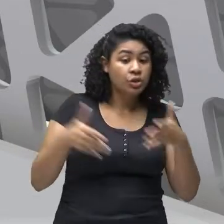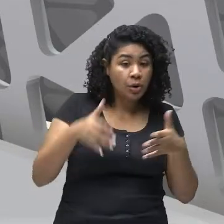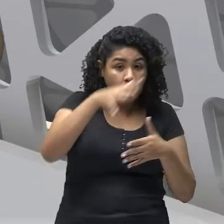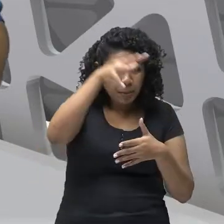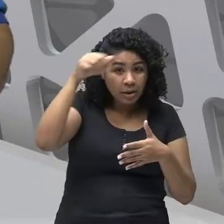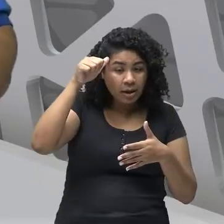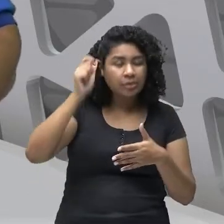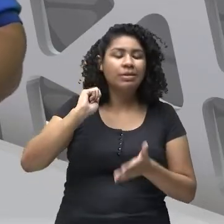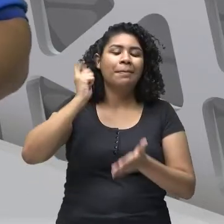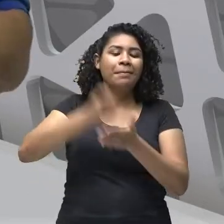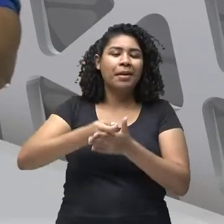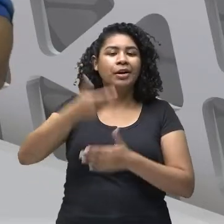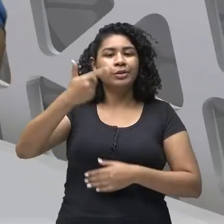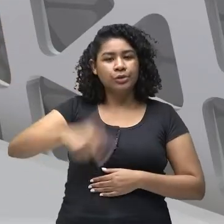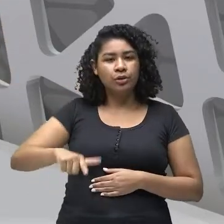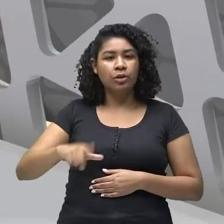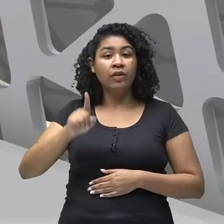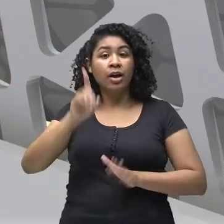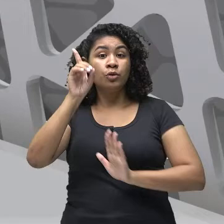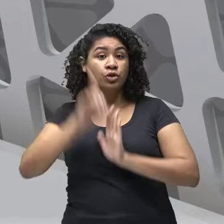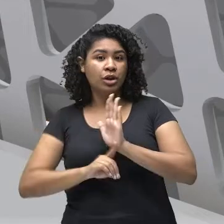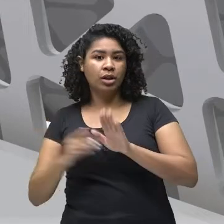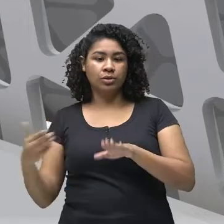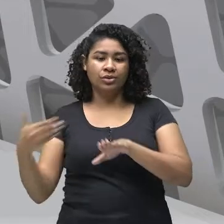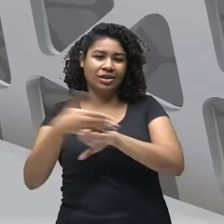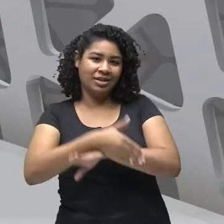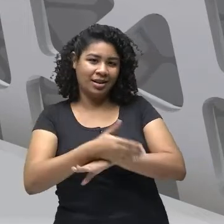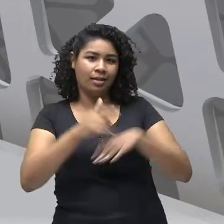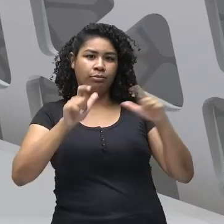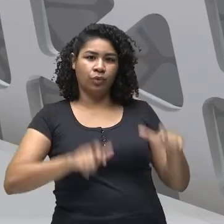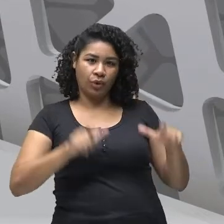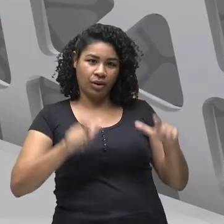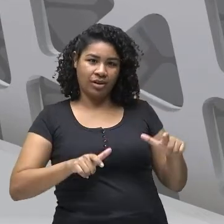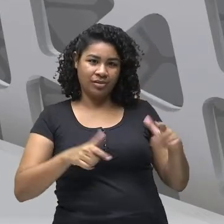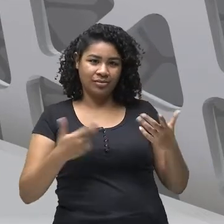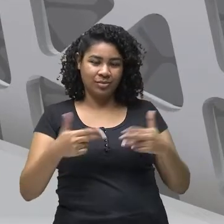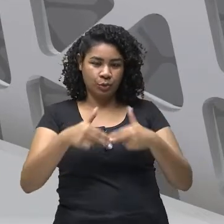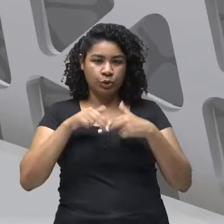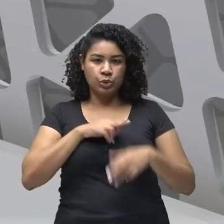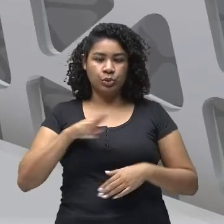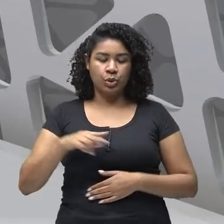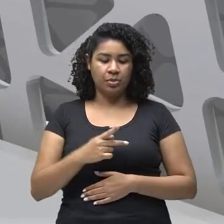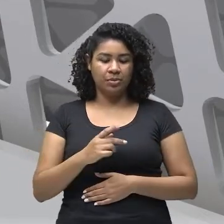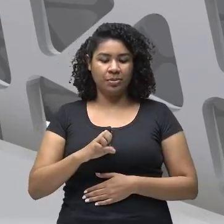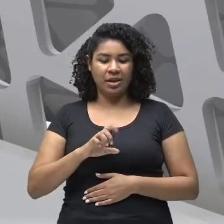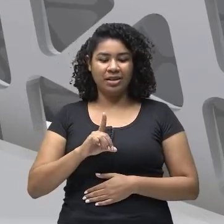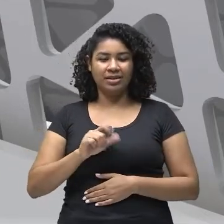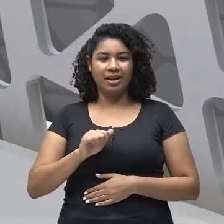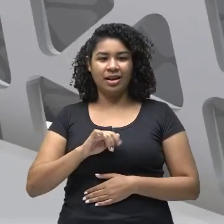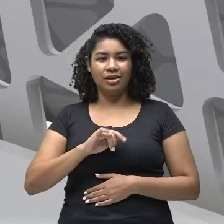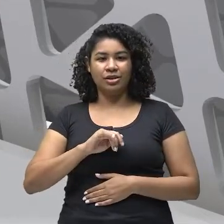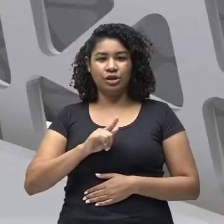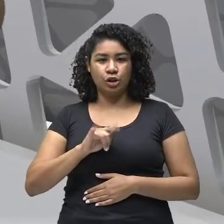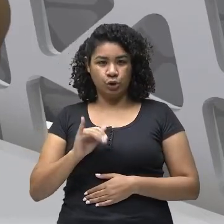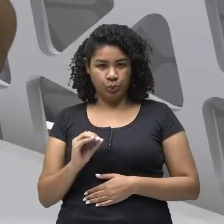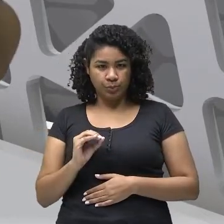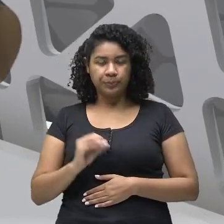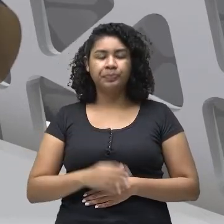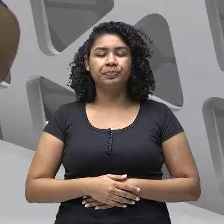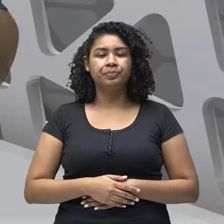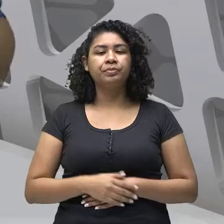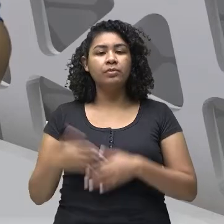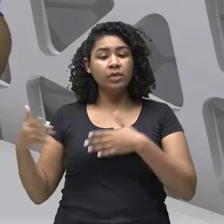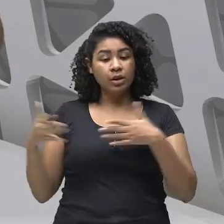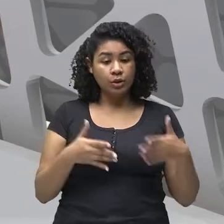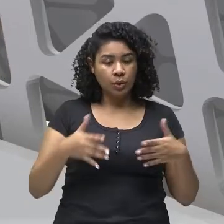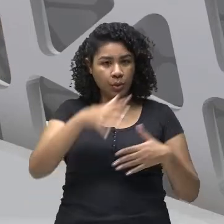um dinheiro que você paga para ter o direito de acessar um outro território, tá bom? Então, chegou em Manaus, você vai ali para o